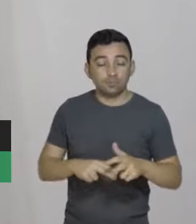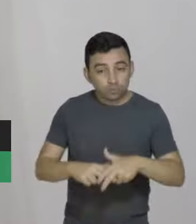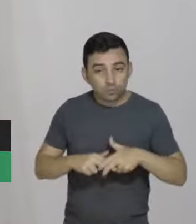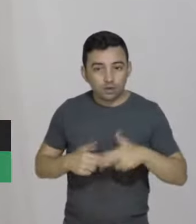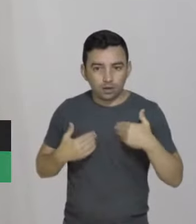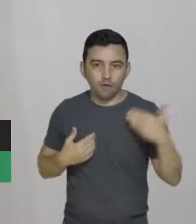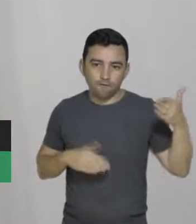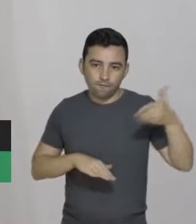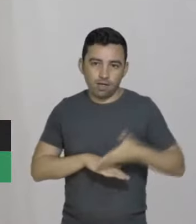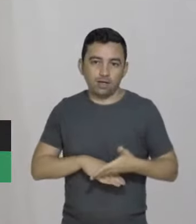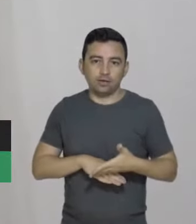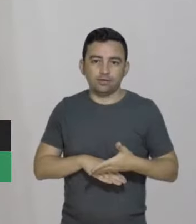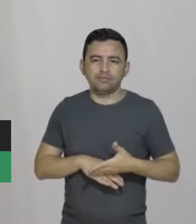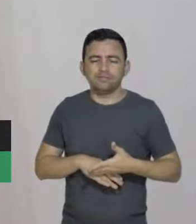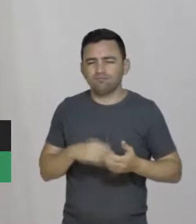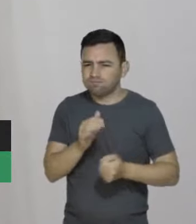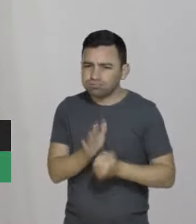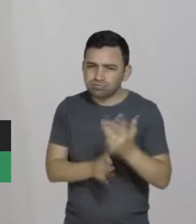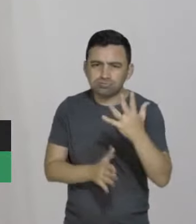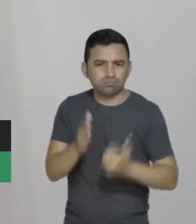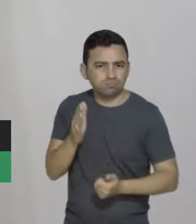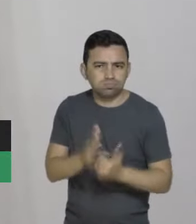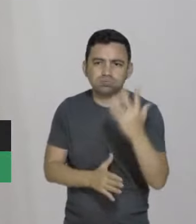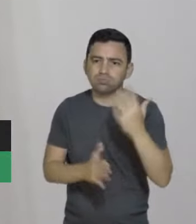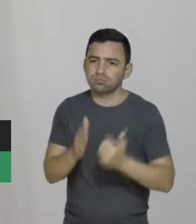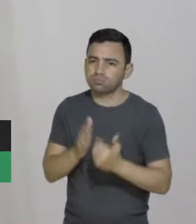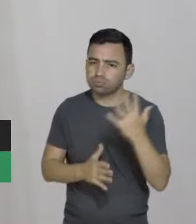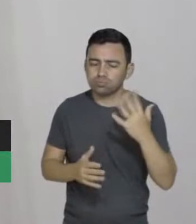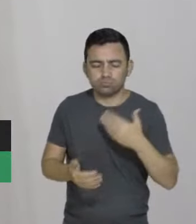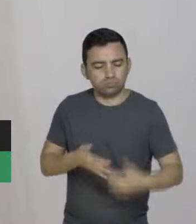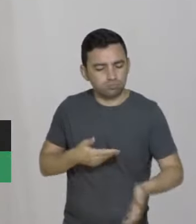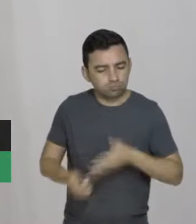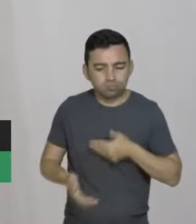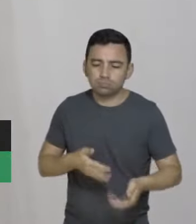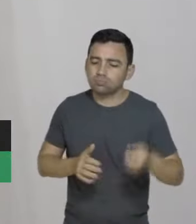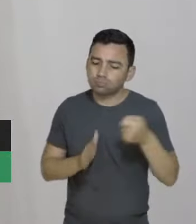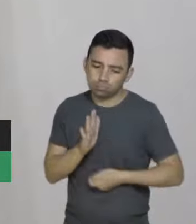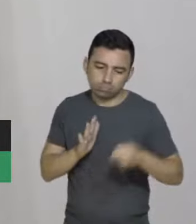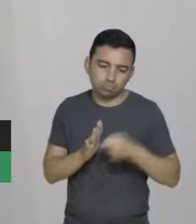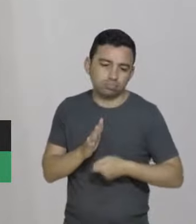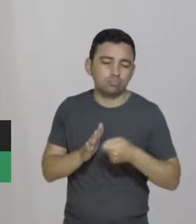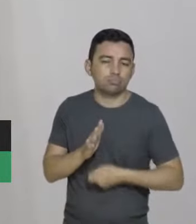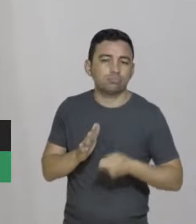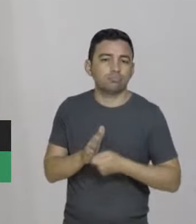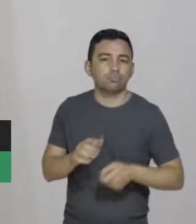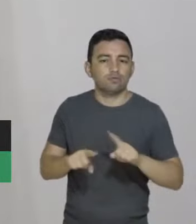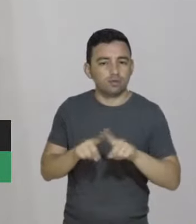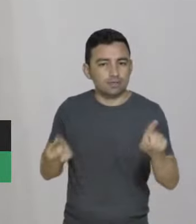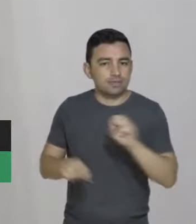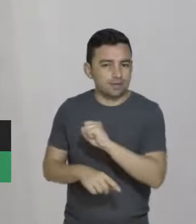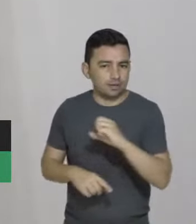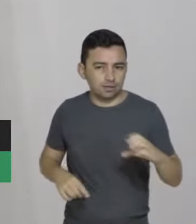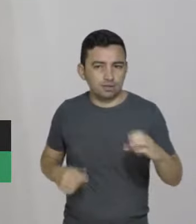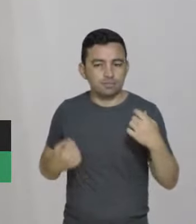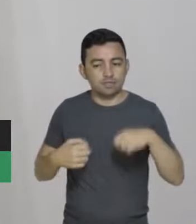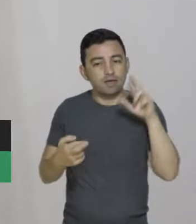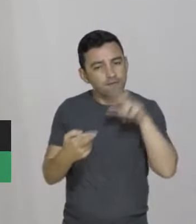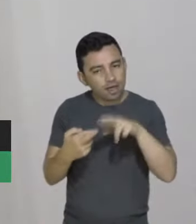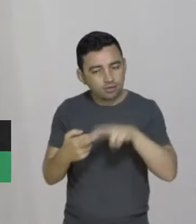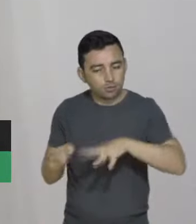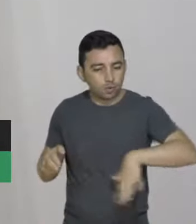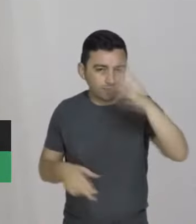tribuna, quantas vezes forem necessárias para cobrar ações como essa, que Santa Catarina pode ser referência em todo o país. Vamos